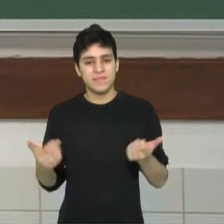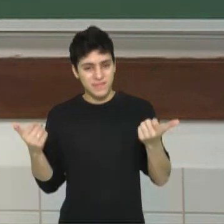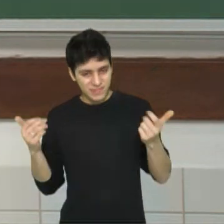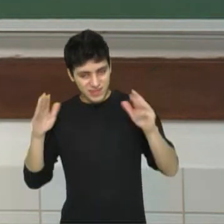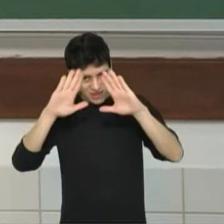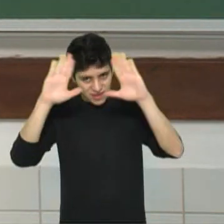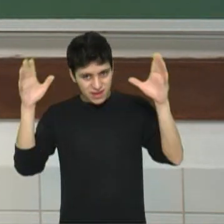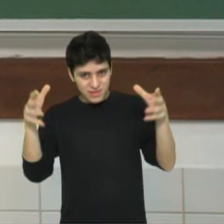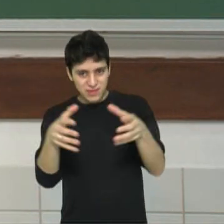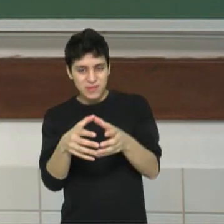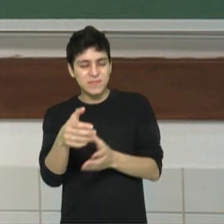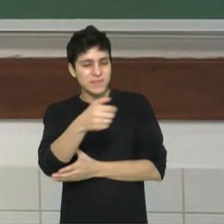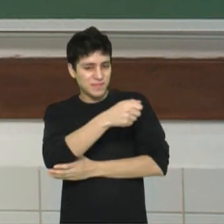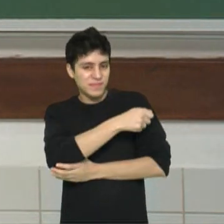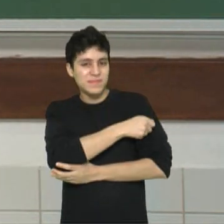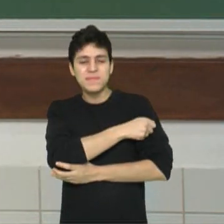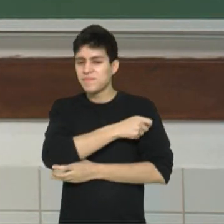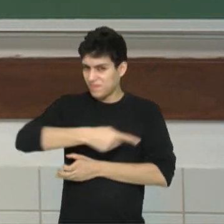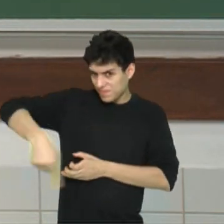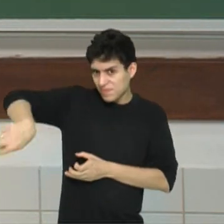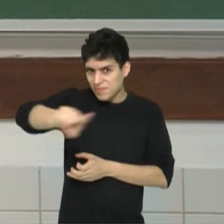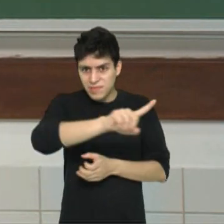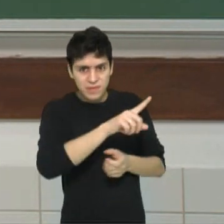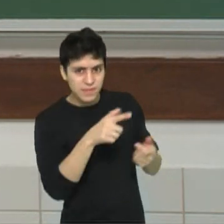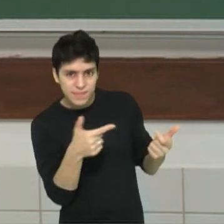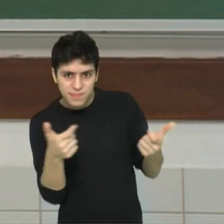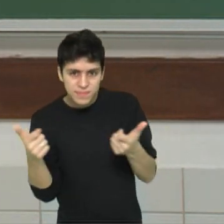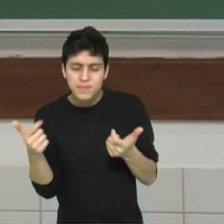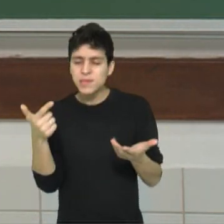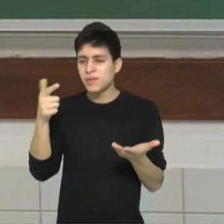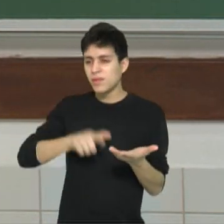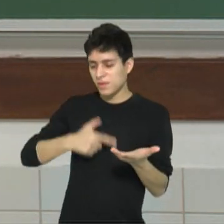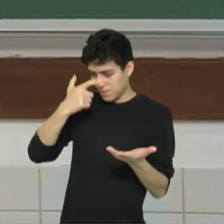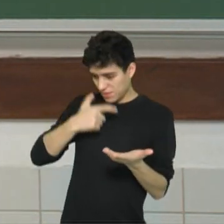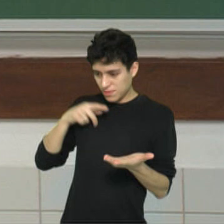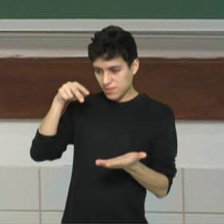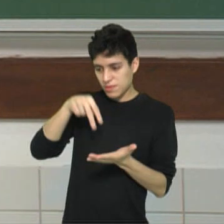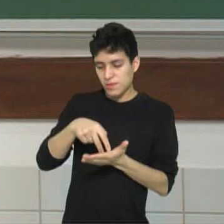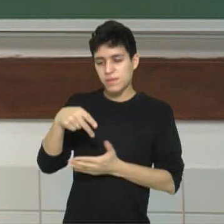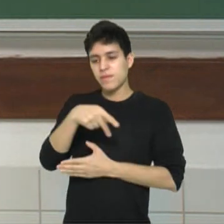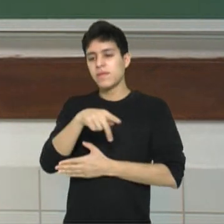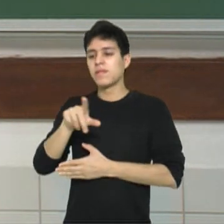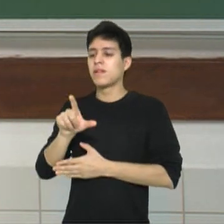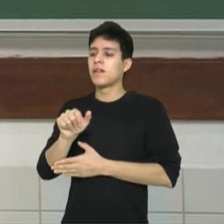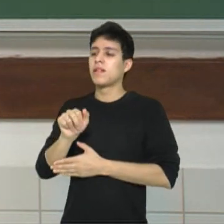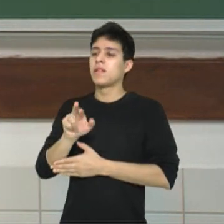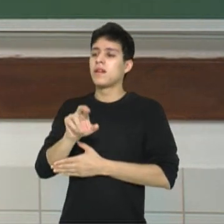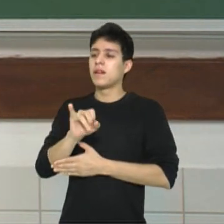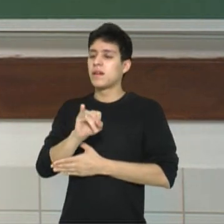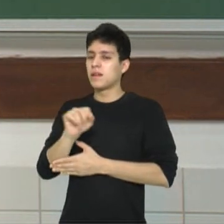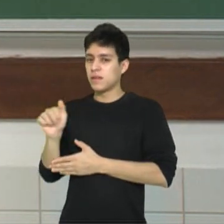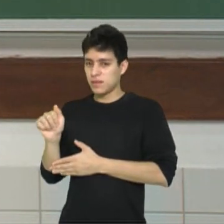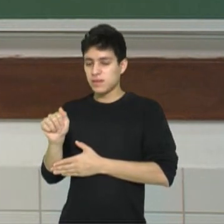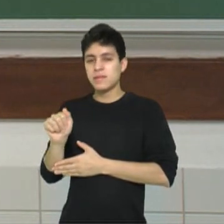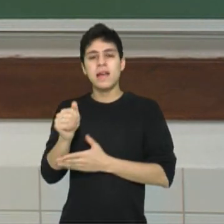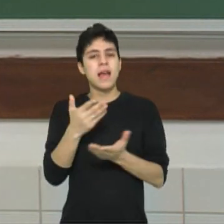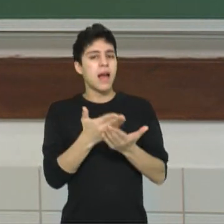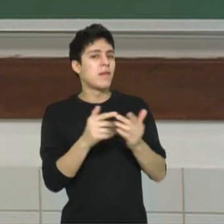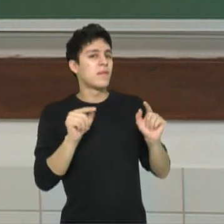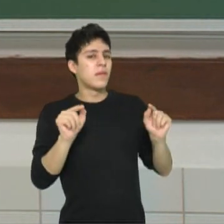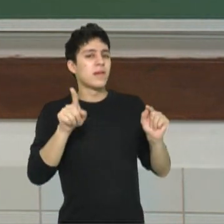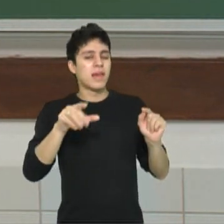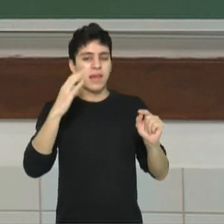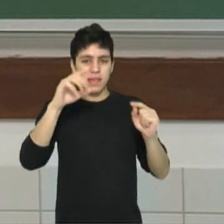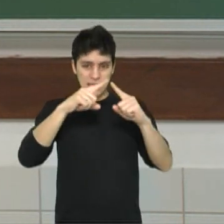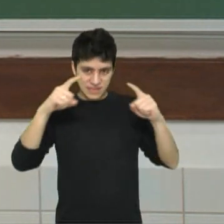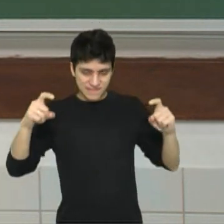Olá, alunos e alunas, tudo bem? Mais uma vez, professora Larissa aqui com vocês, aula de ciências começando